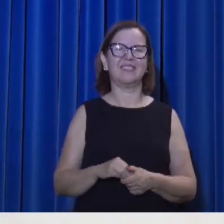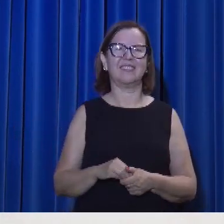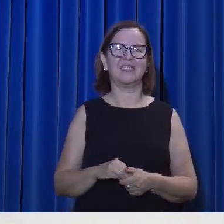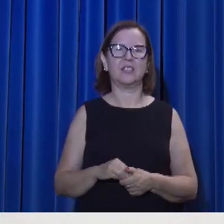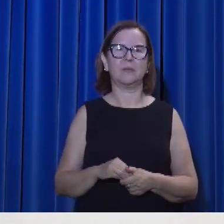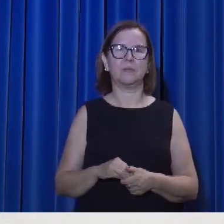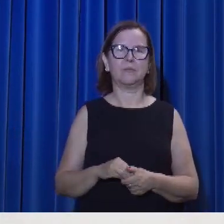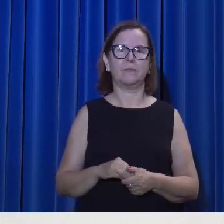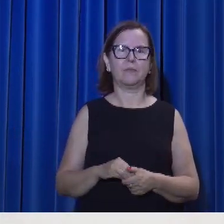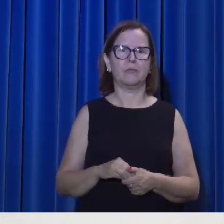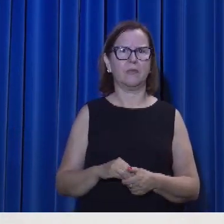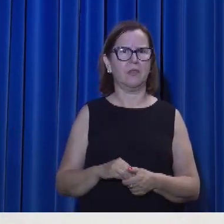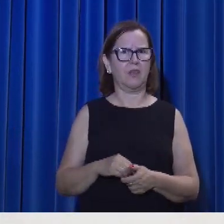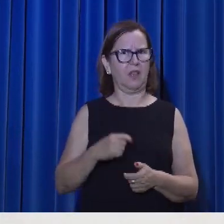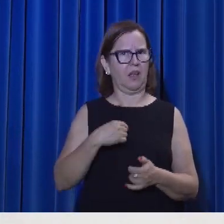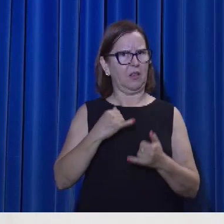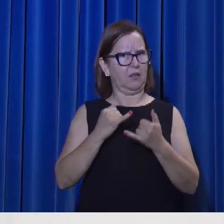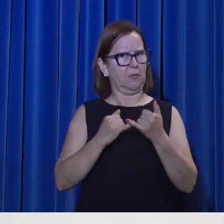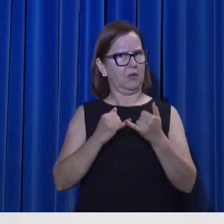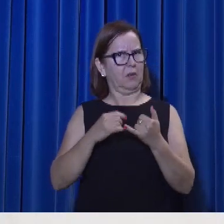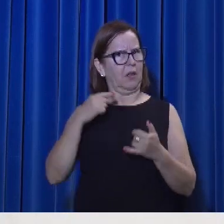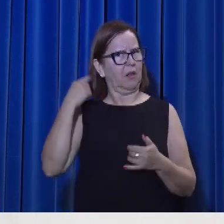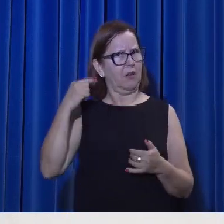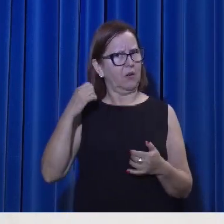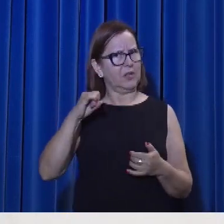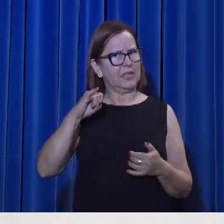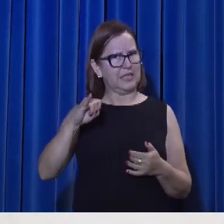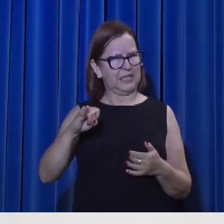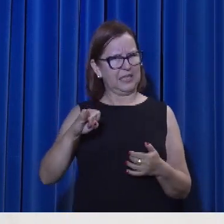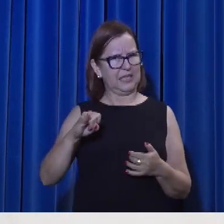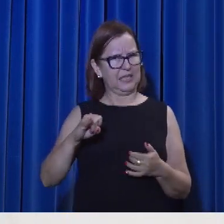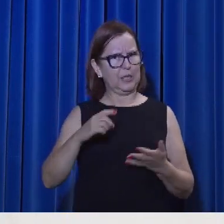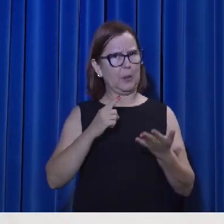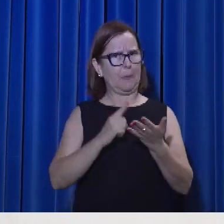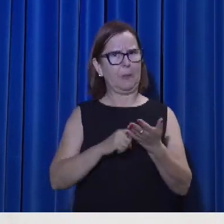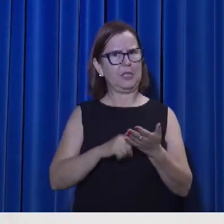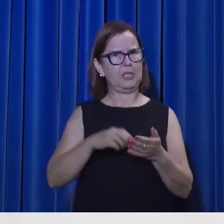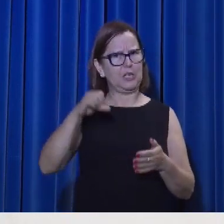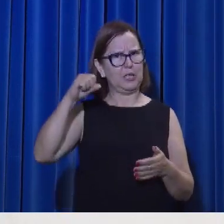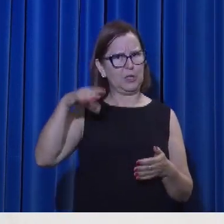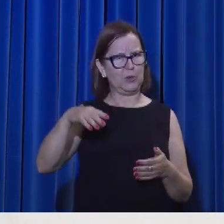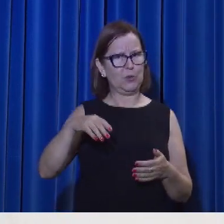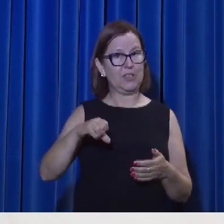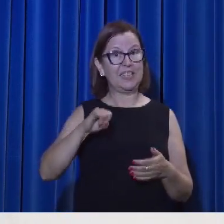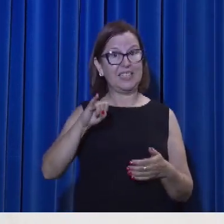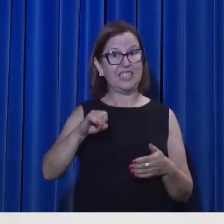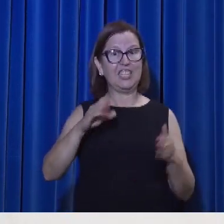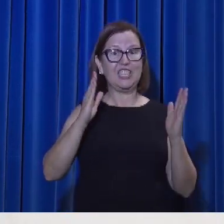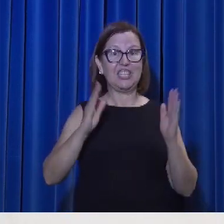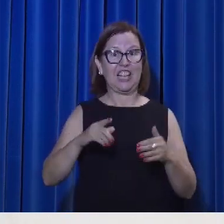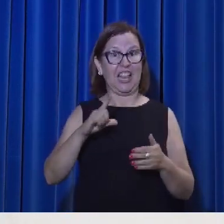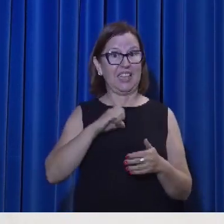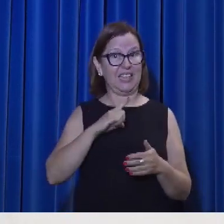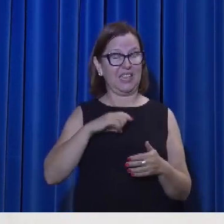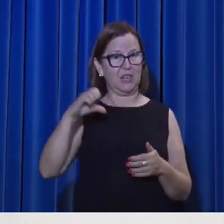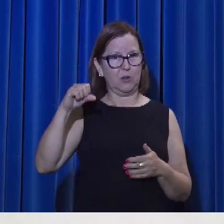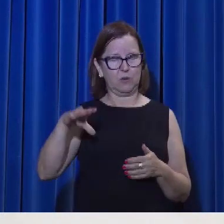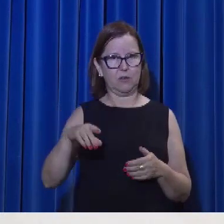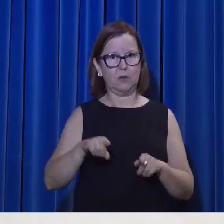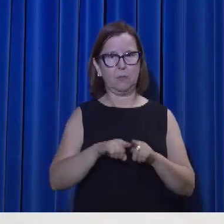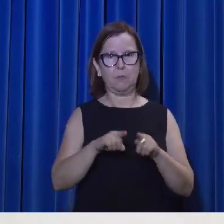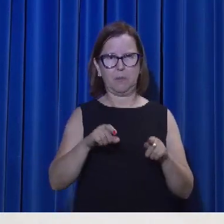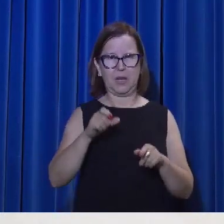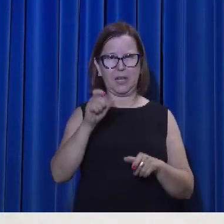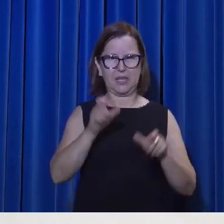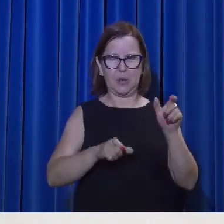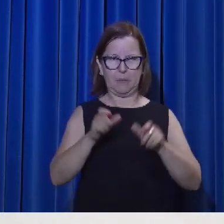Eu ia parecer um louco se eu ficasse aqui mostrando para vocês tentarem ver a luz, porque vocês já estão vendo. Mas o ser humano está mergulhado em trevas